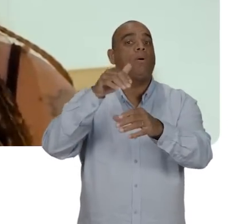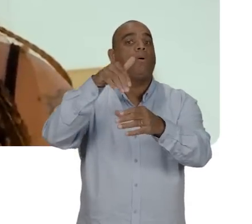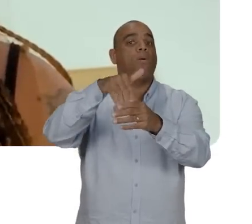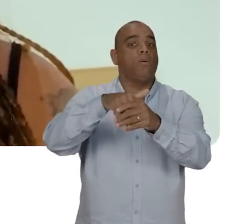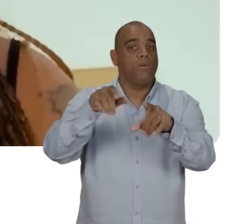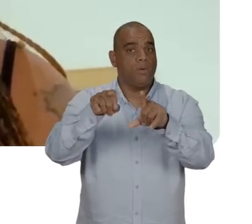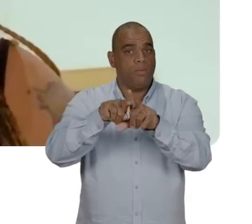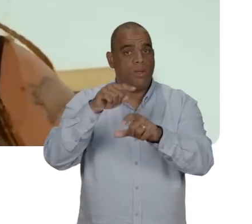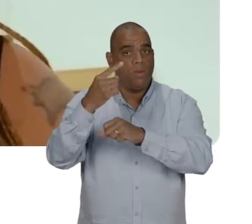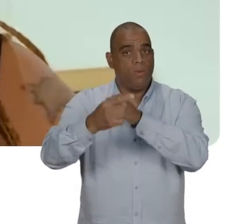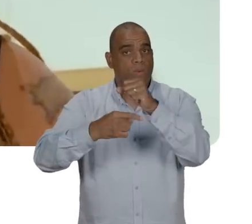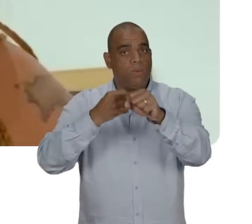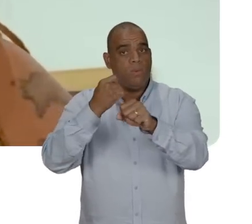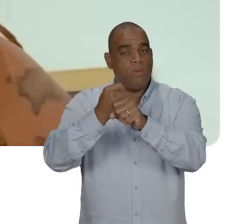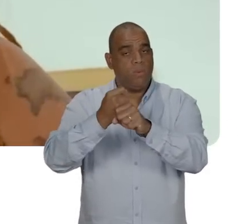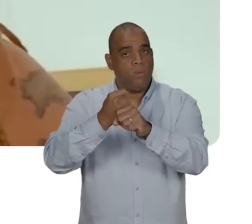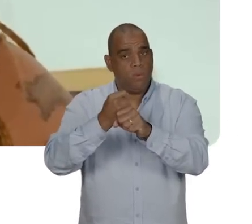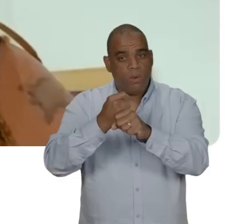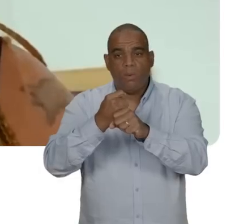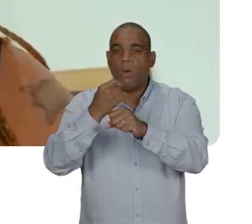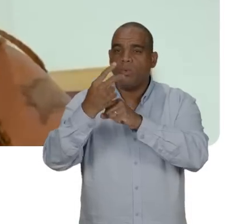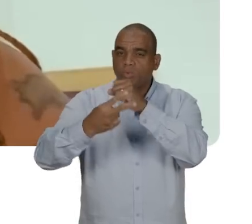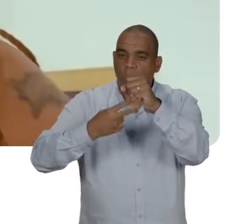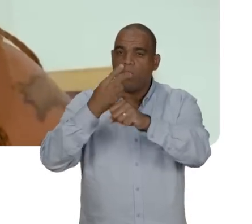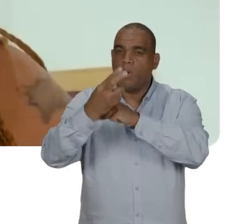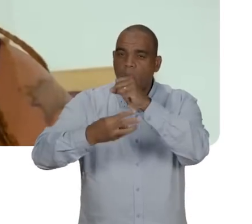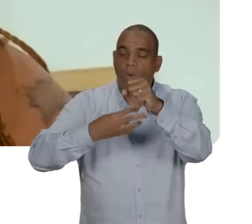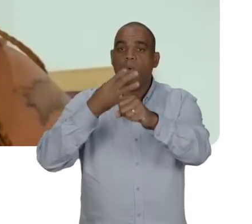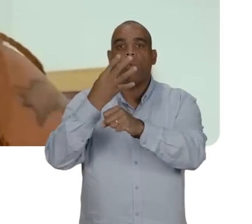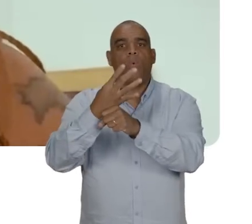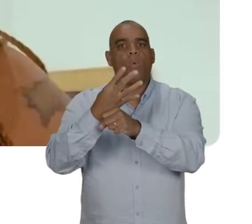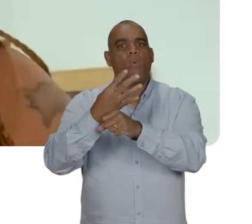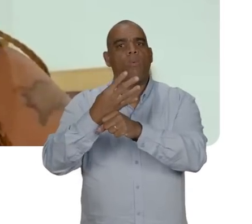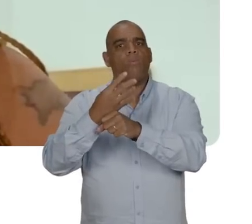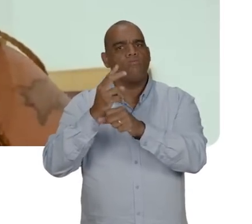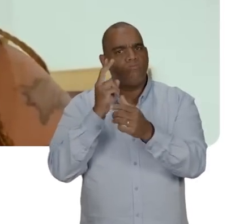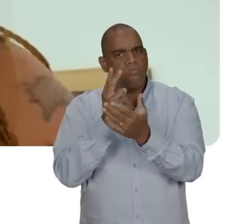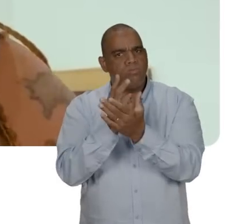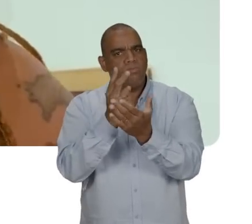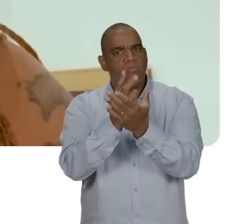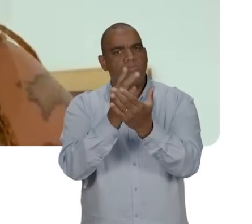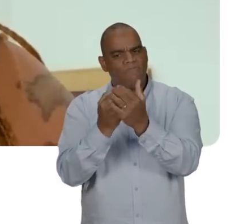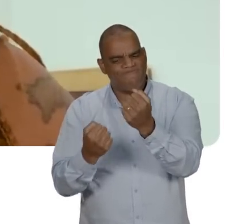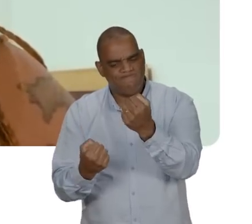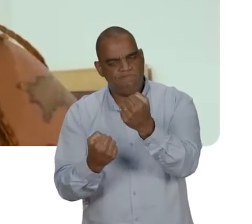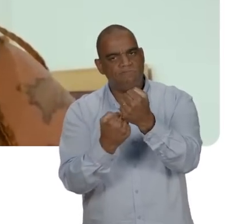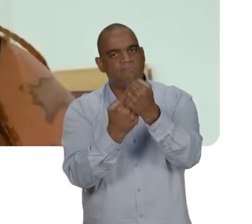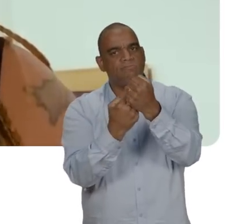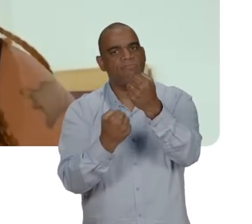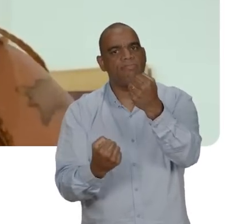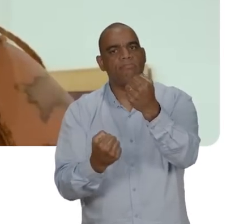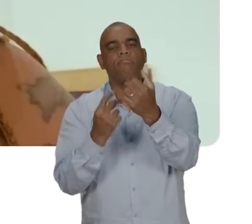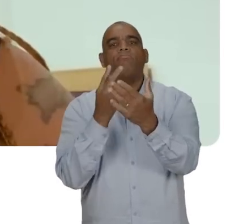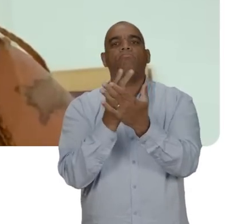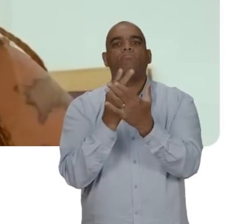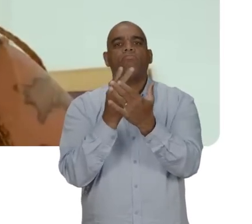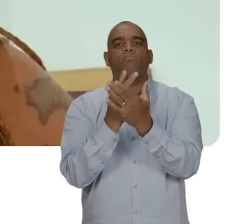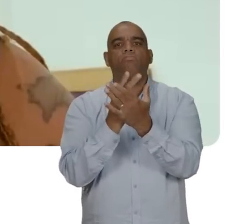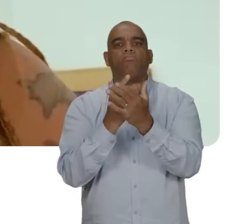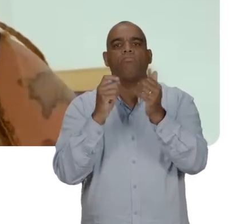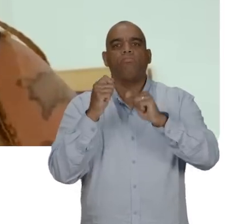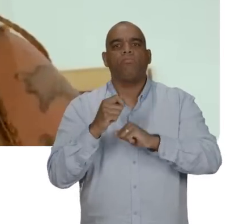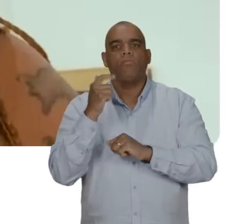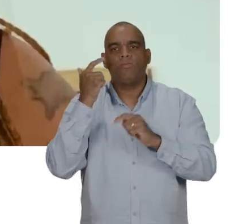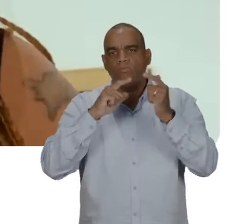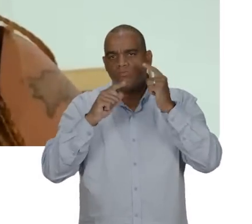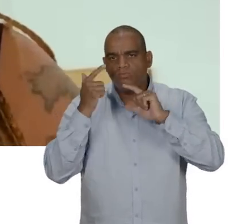período eleitoral, mas também durante todo o ano, durante todos esses 4 anos aí de legislatura, que são 4 anos onde a gente tem feito processos